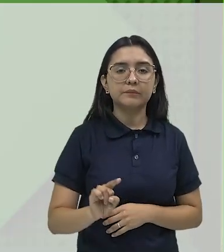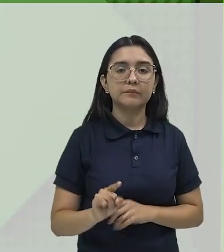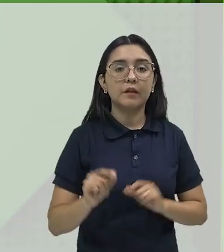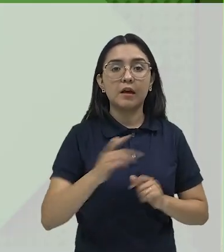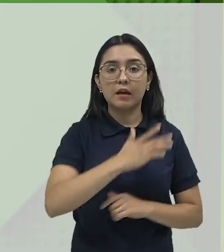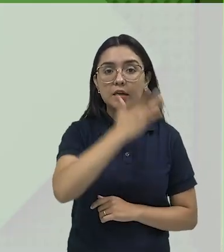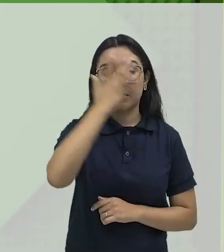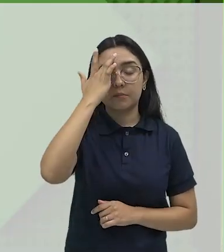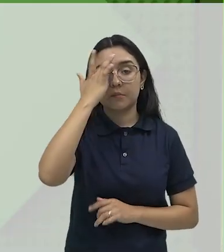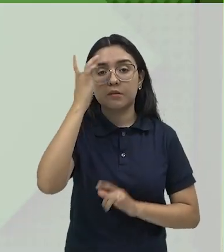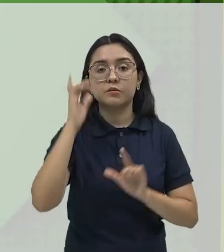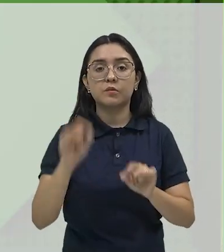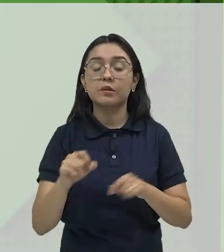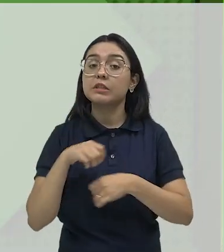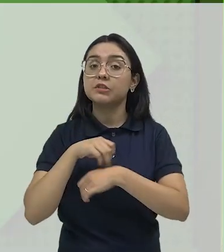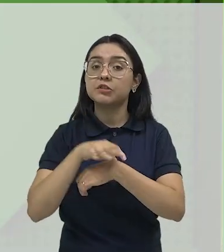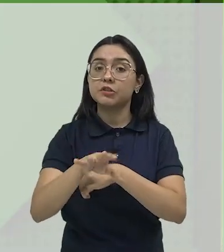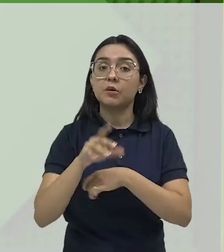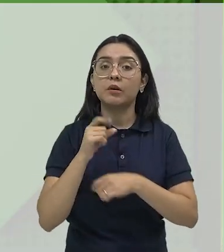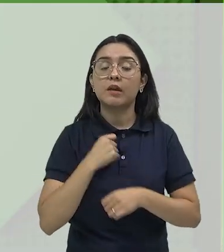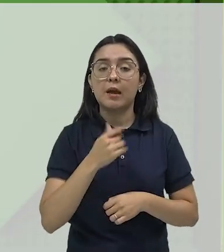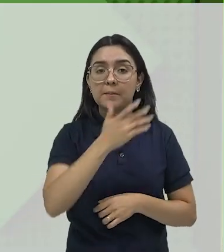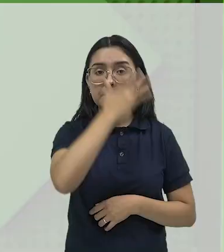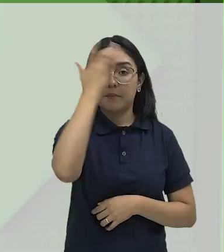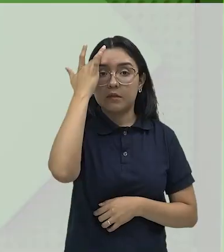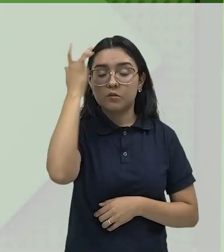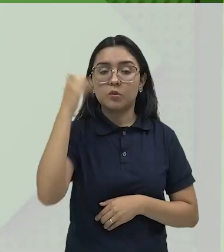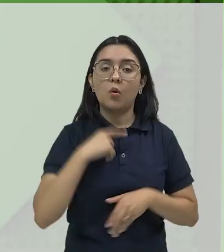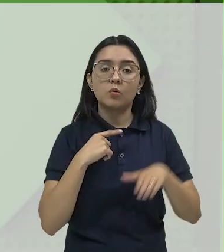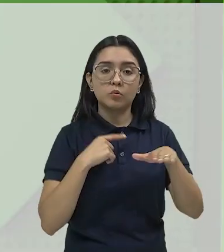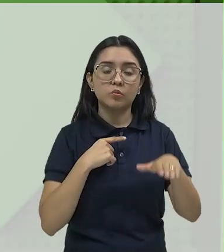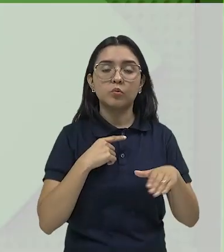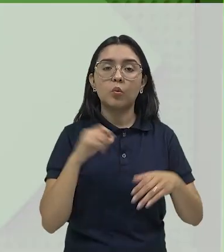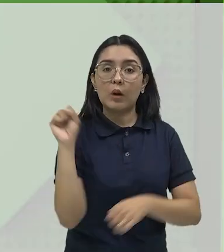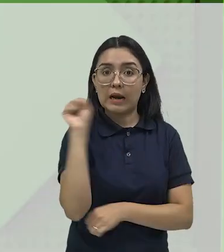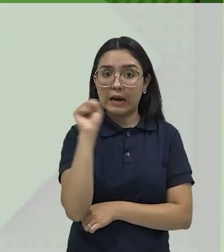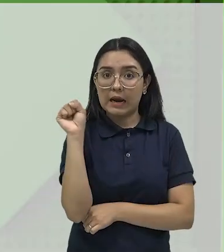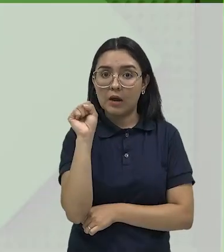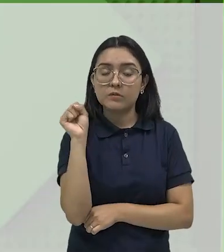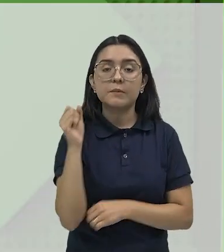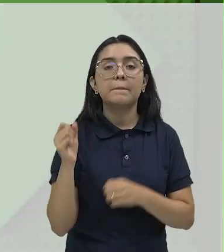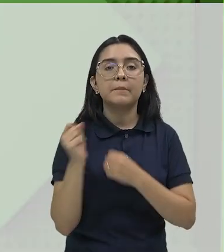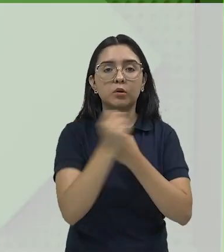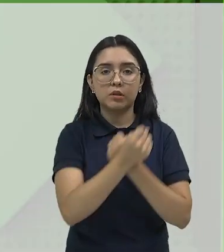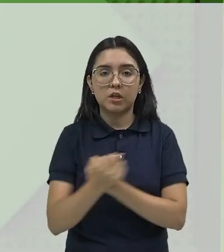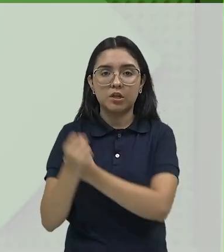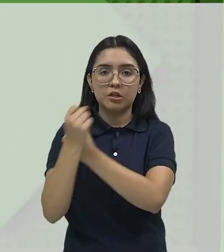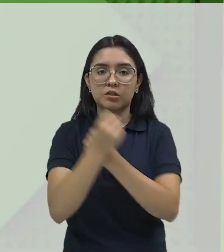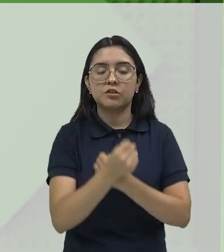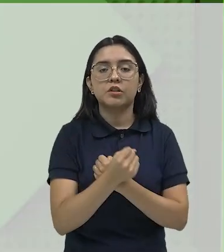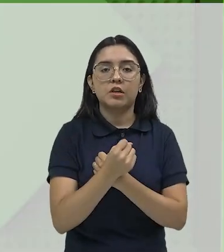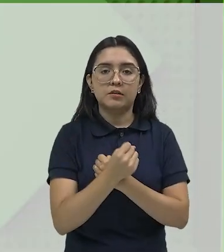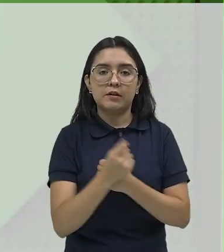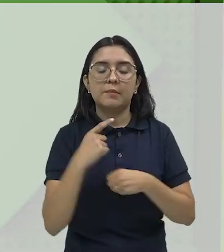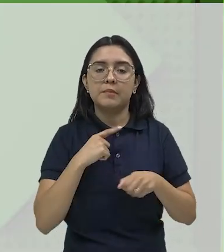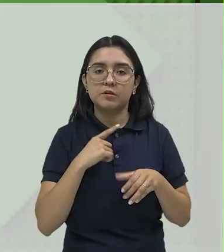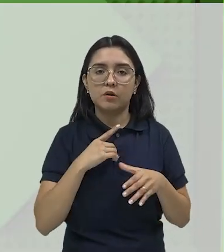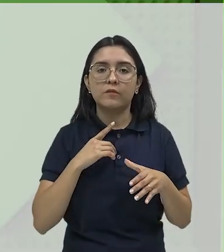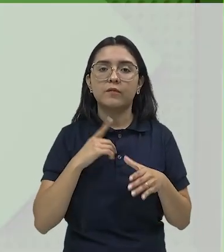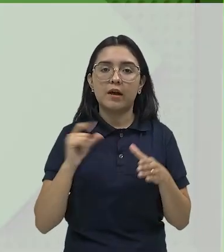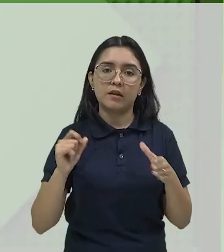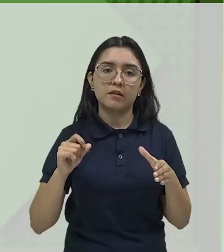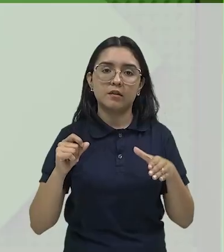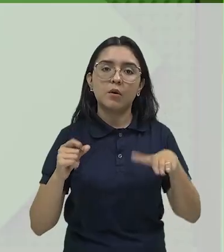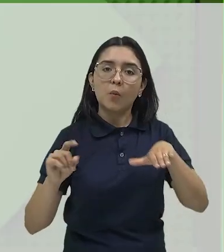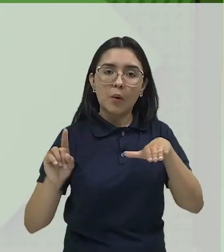as pessoas indicam ir para dentro do carro. Por que para dentro do carro? Porque existem as rodas de borracha, né? Então,